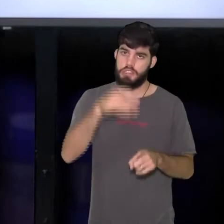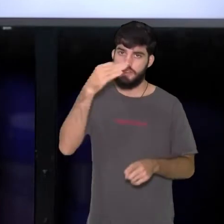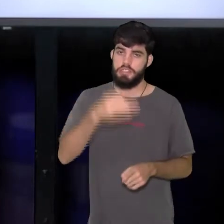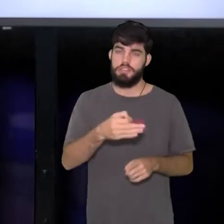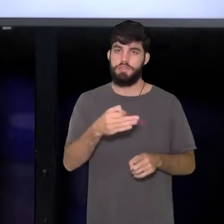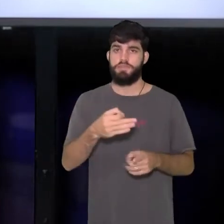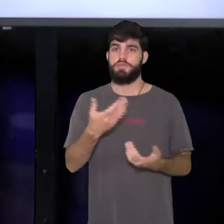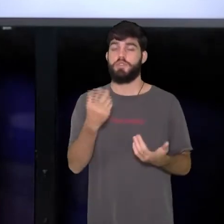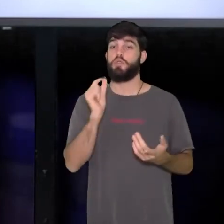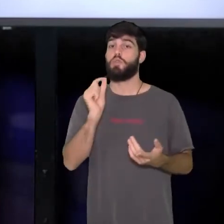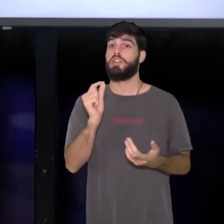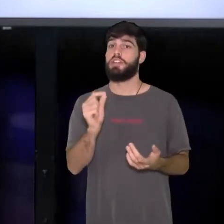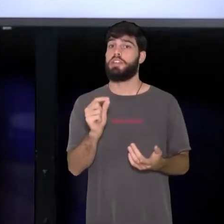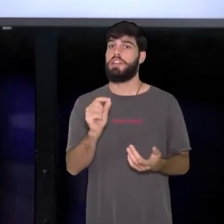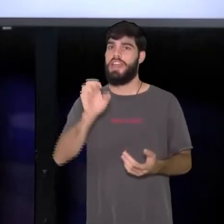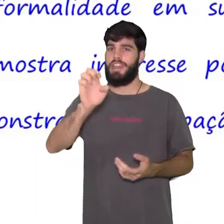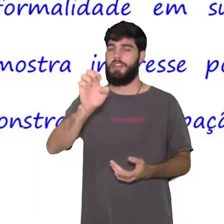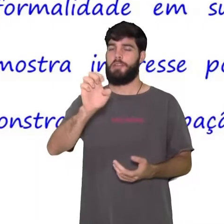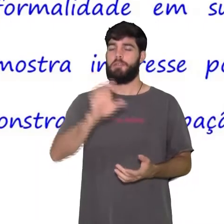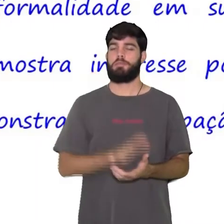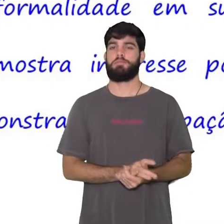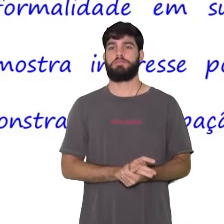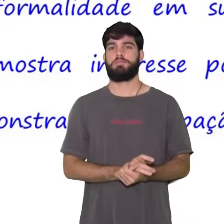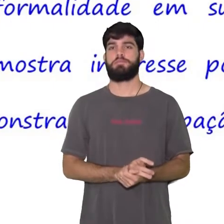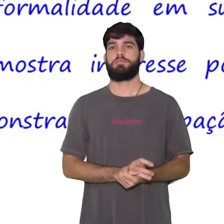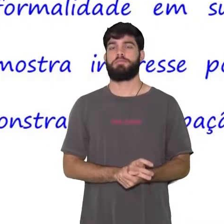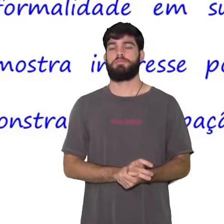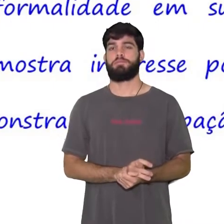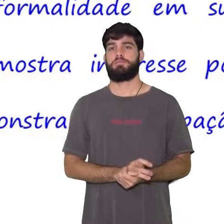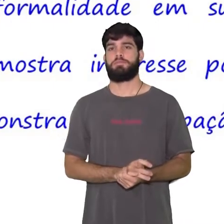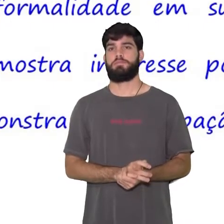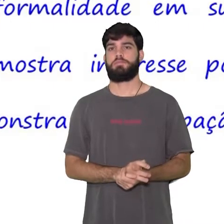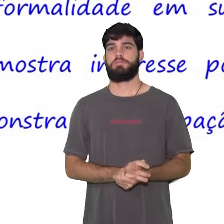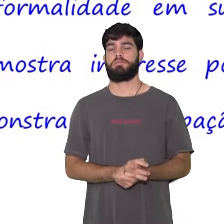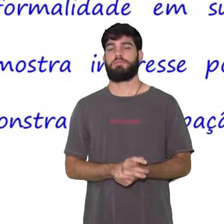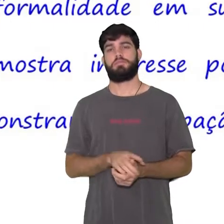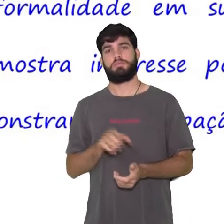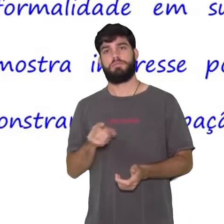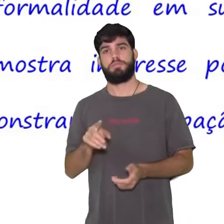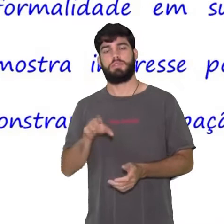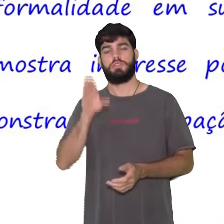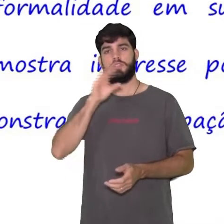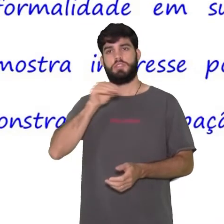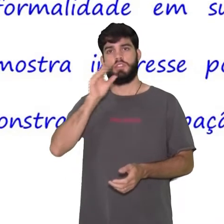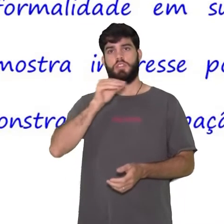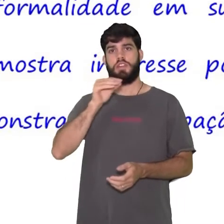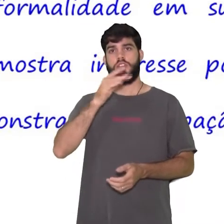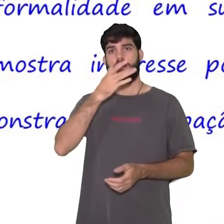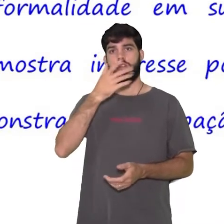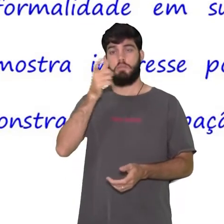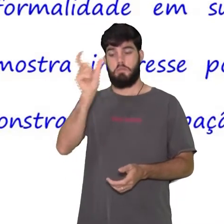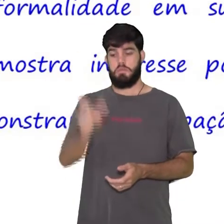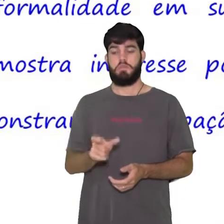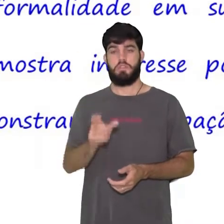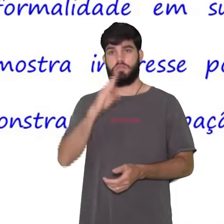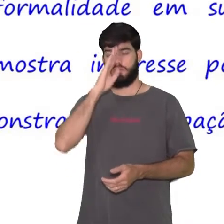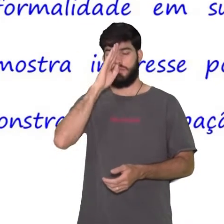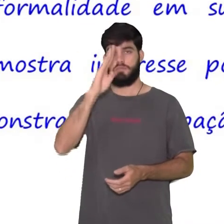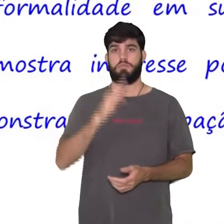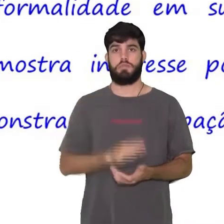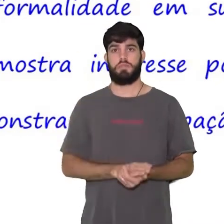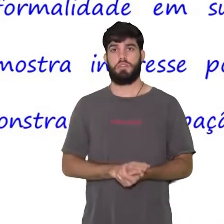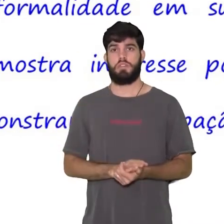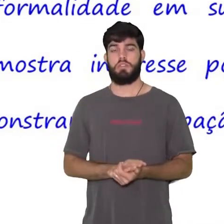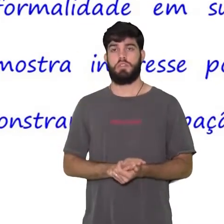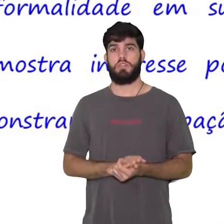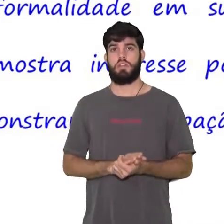Sobra para a gente a letra E. A posição e a fala do personagem central demonstram